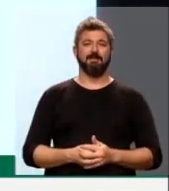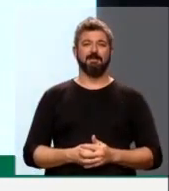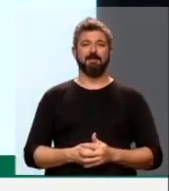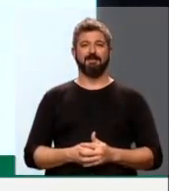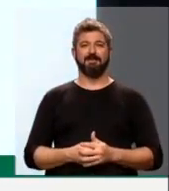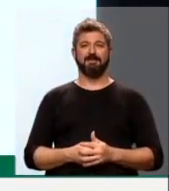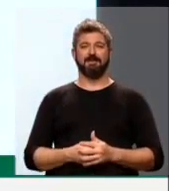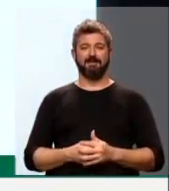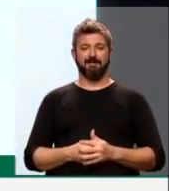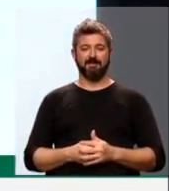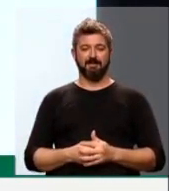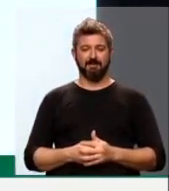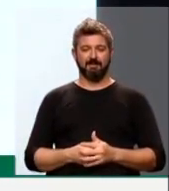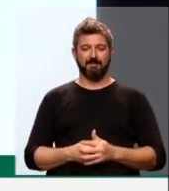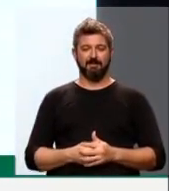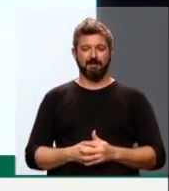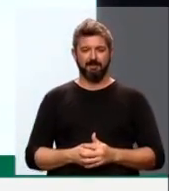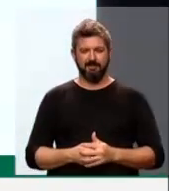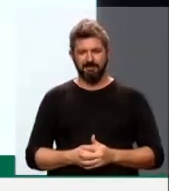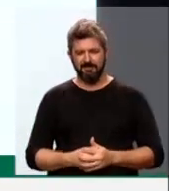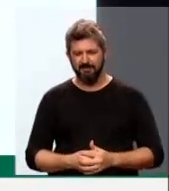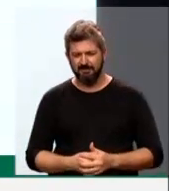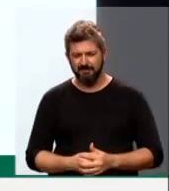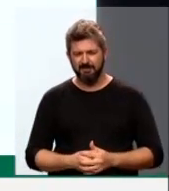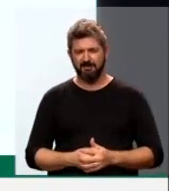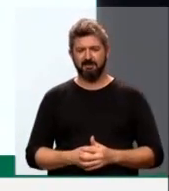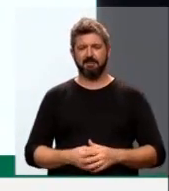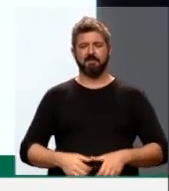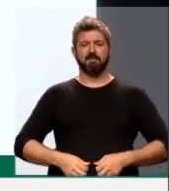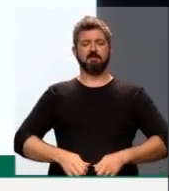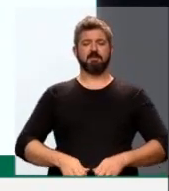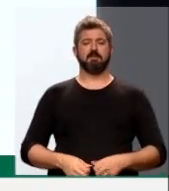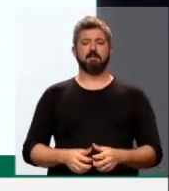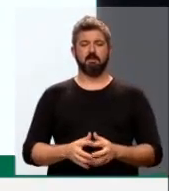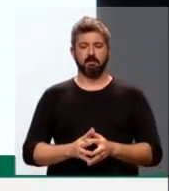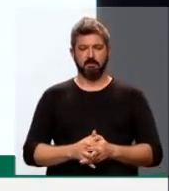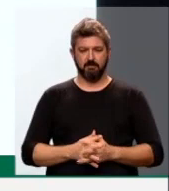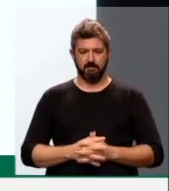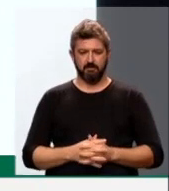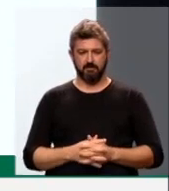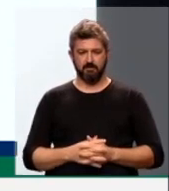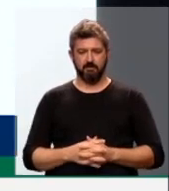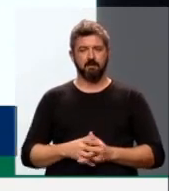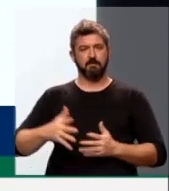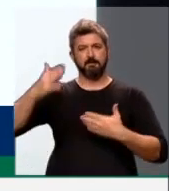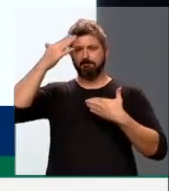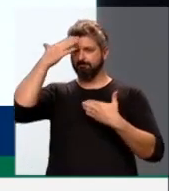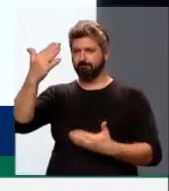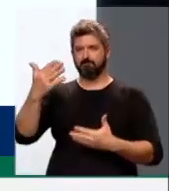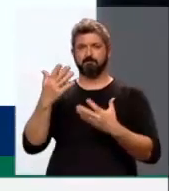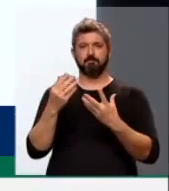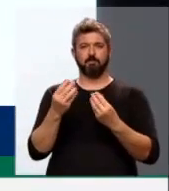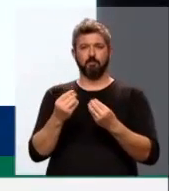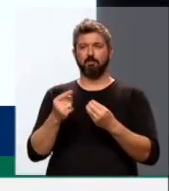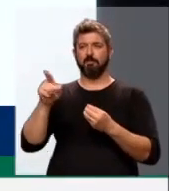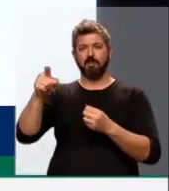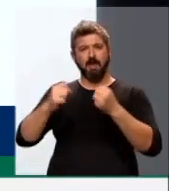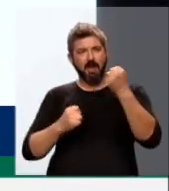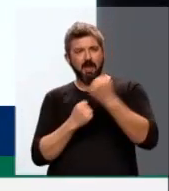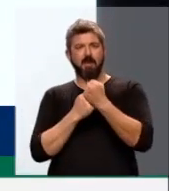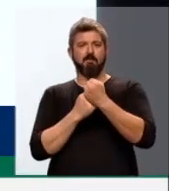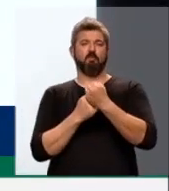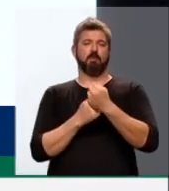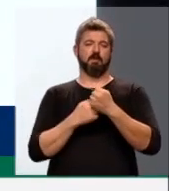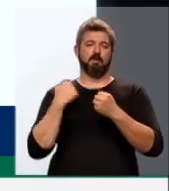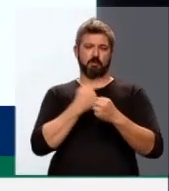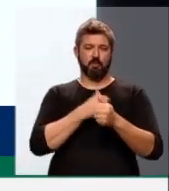Deputada Carmen, antes de você ir embora, eu queria agradecer muito por ser uma aliada da luta